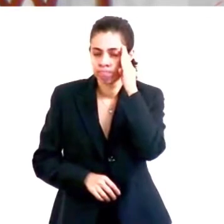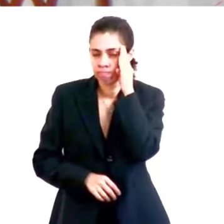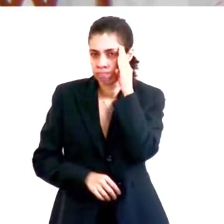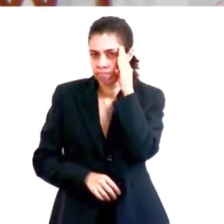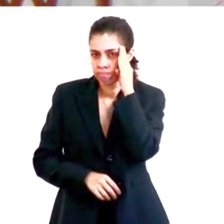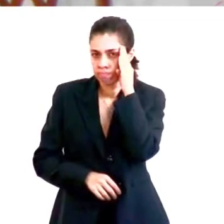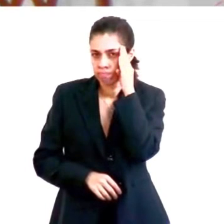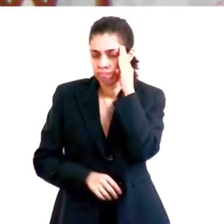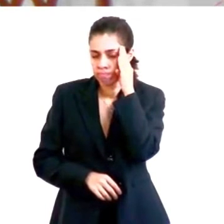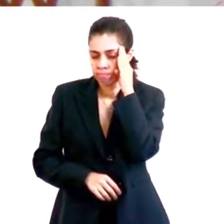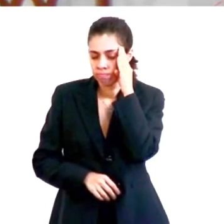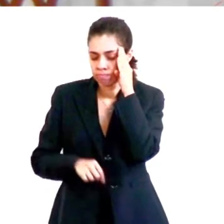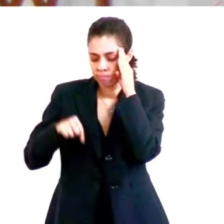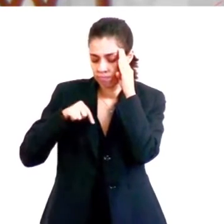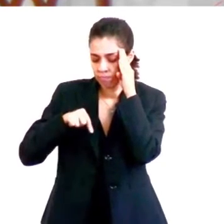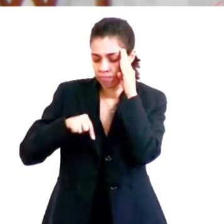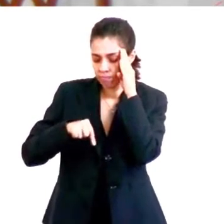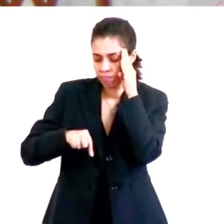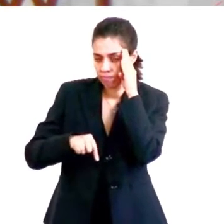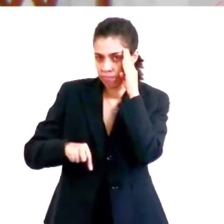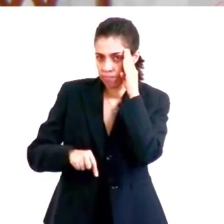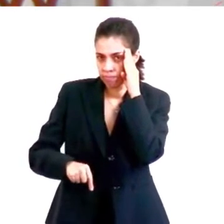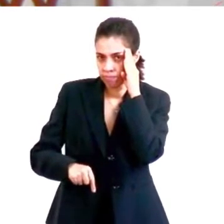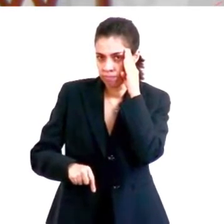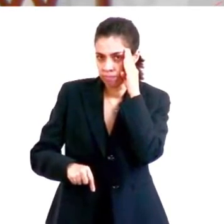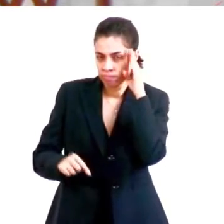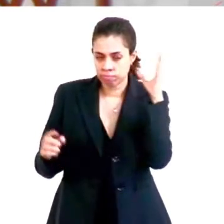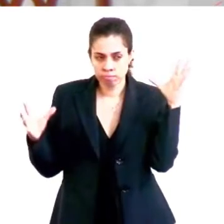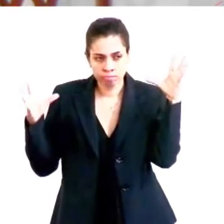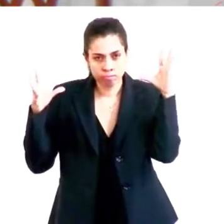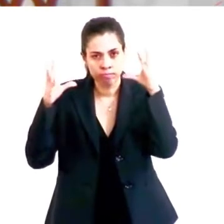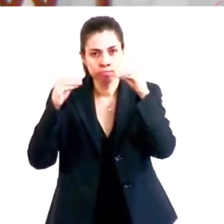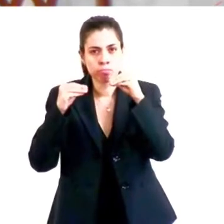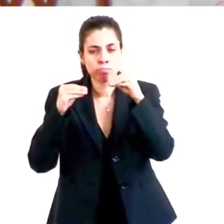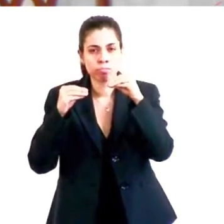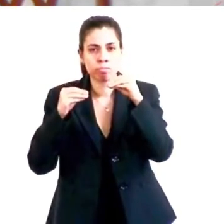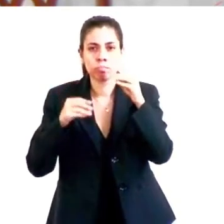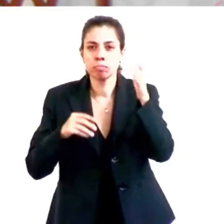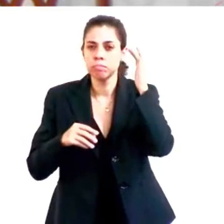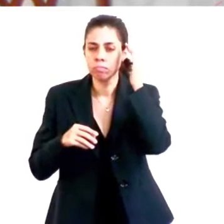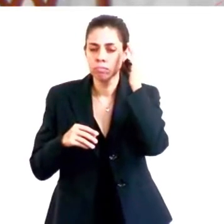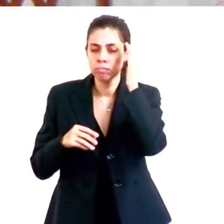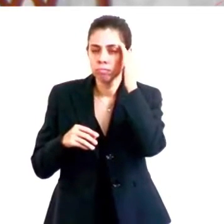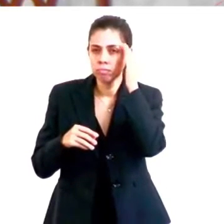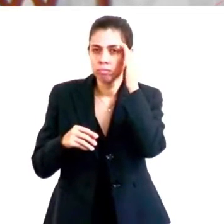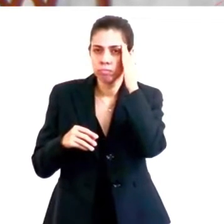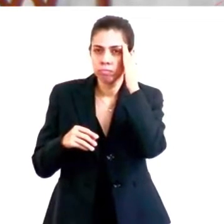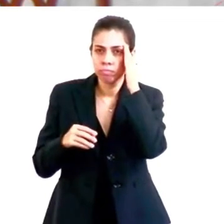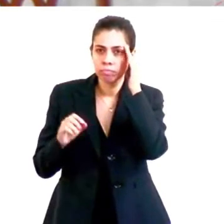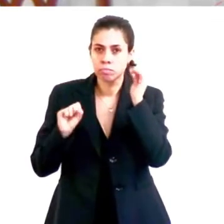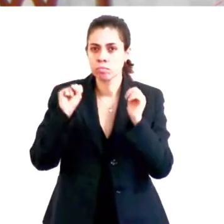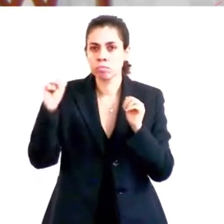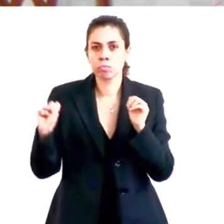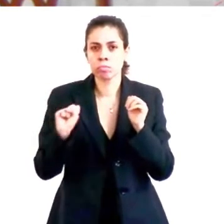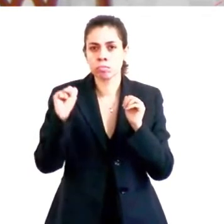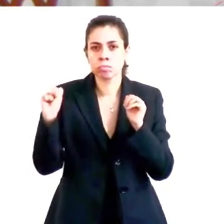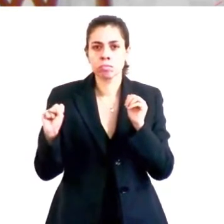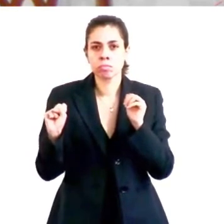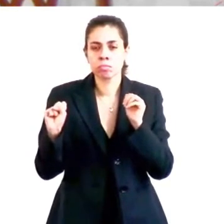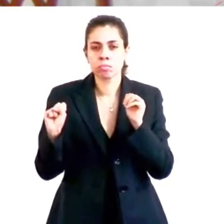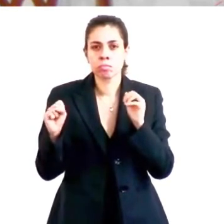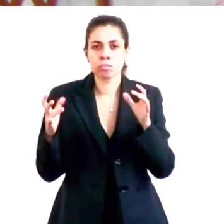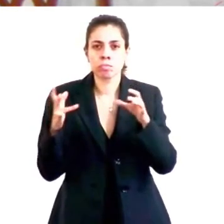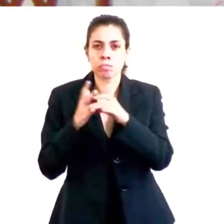Tome cuidado com o oculto, na solteirice, no casamento ou no